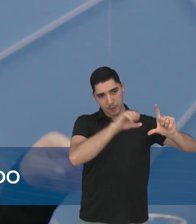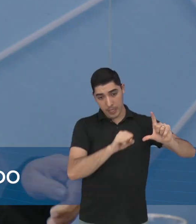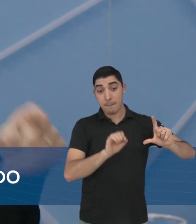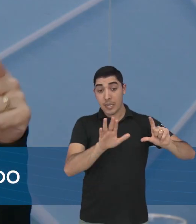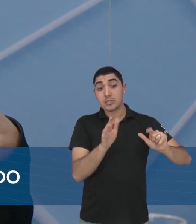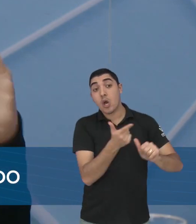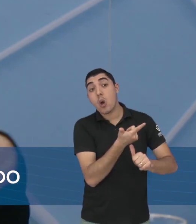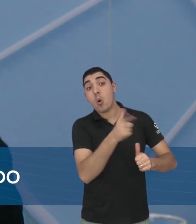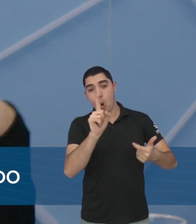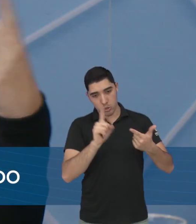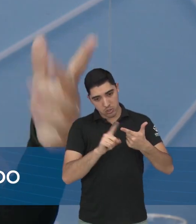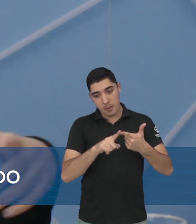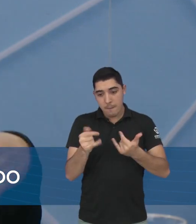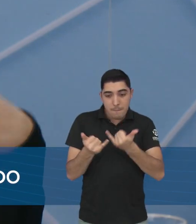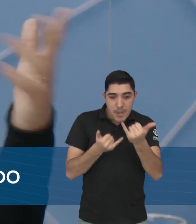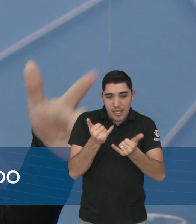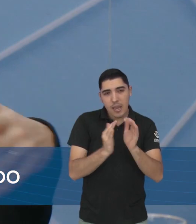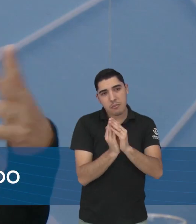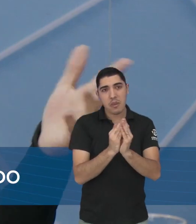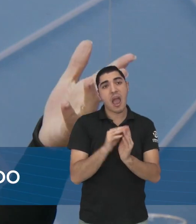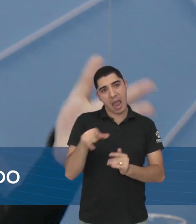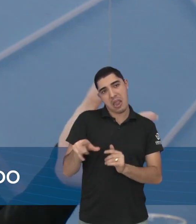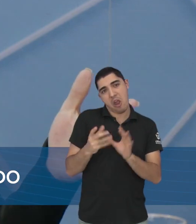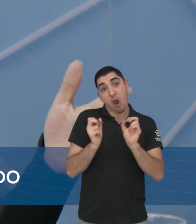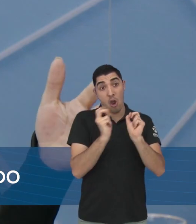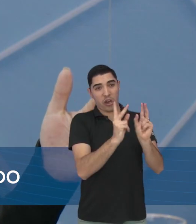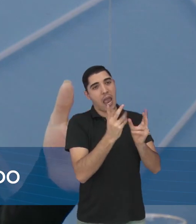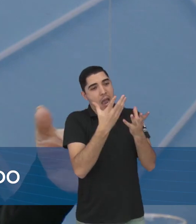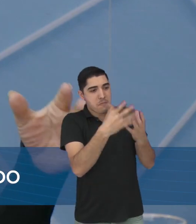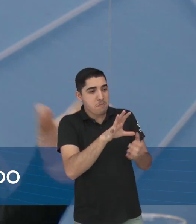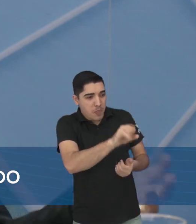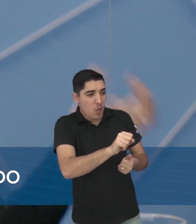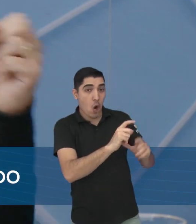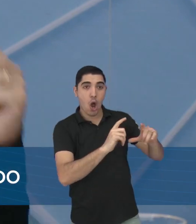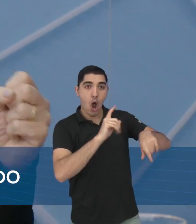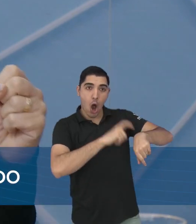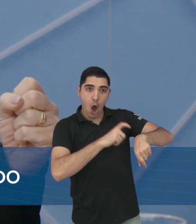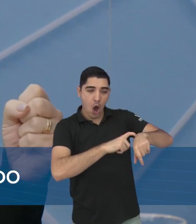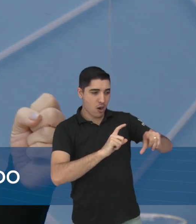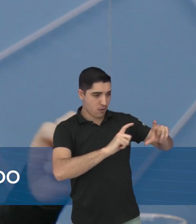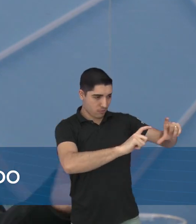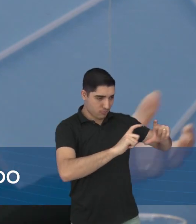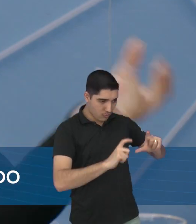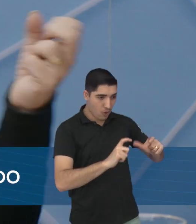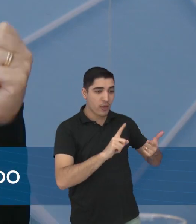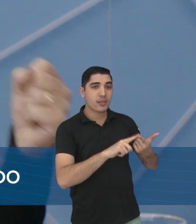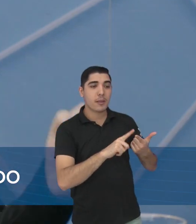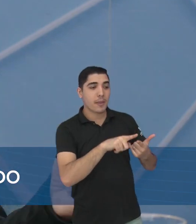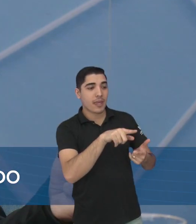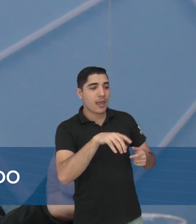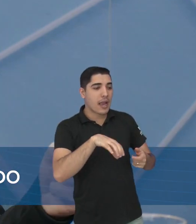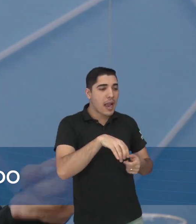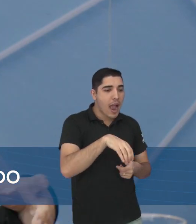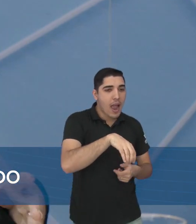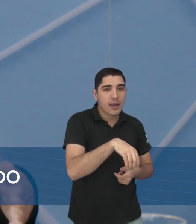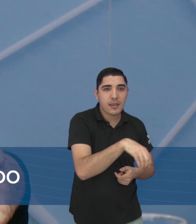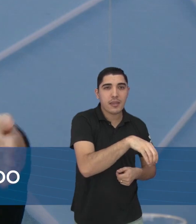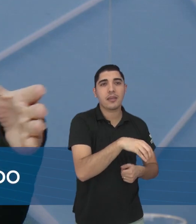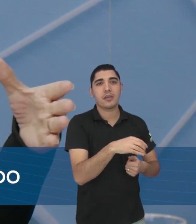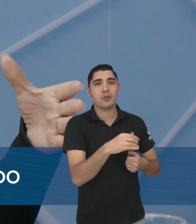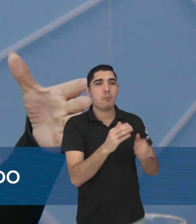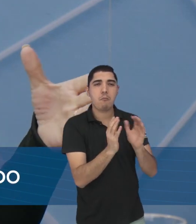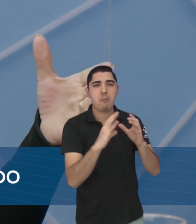brinquedo. E ele escolheu, né? Uma bola, um carrinho, enfim. Mas a gente pensa assim, como marca, né? Como a inocência de uma criança, assim,